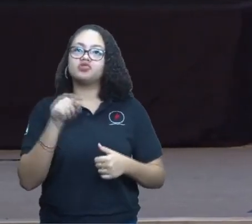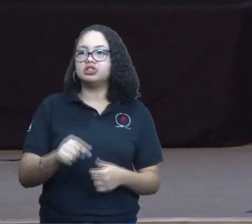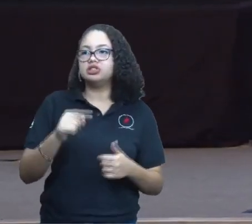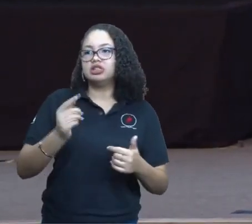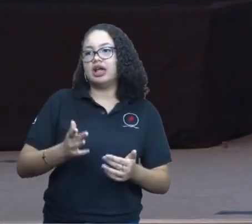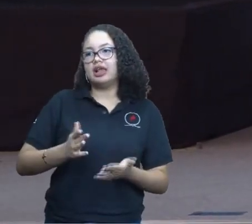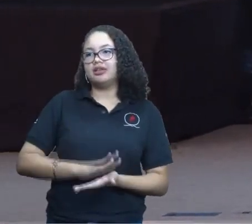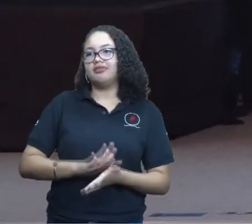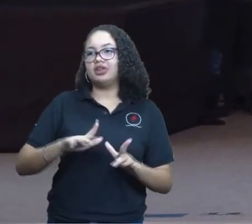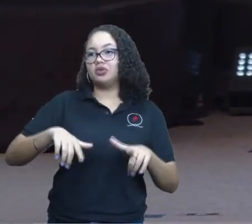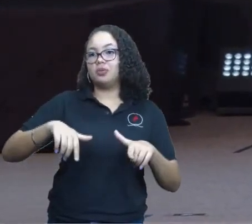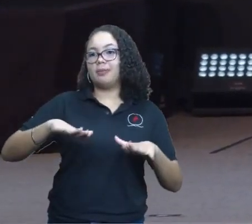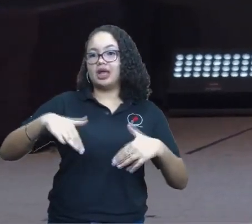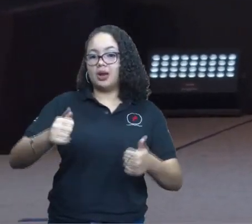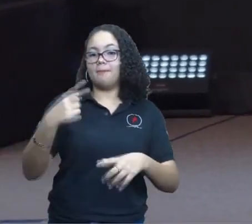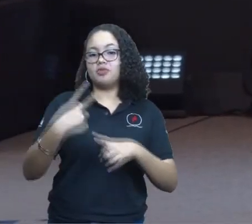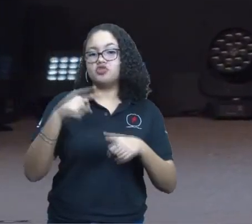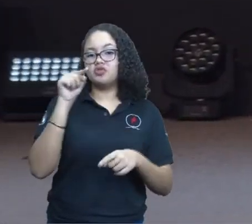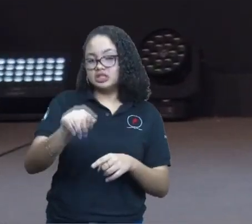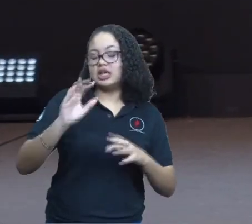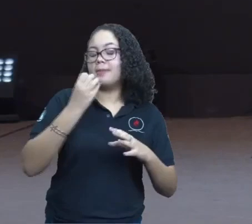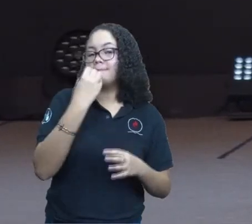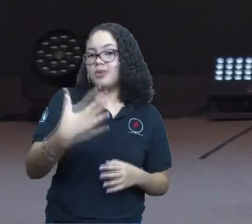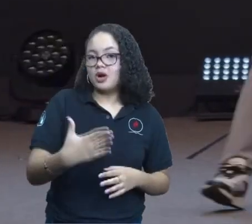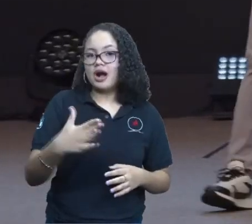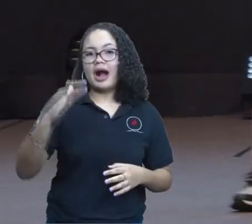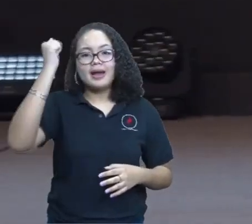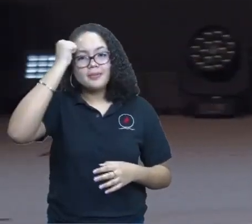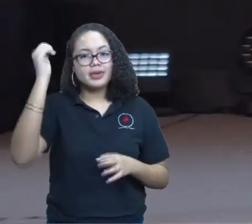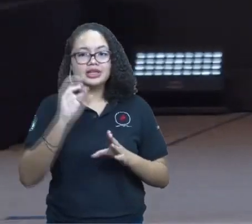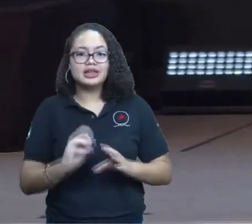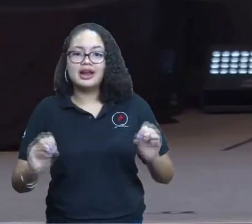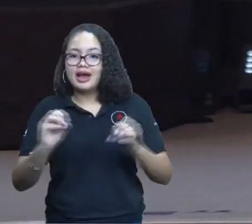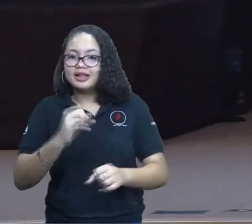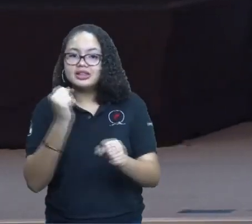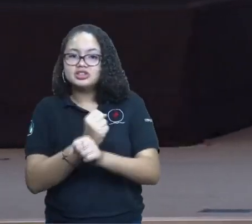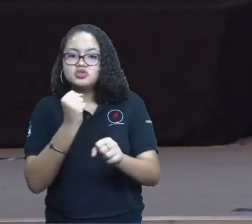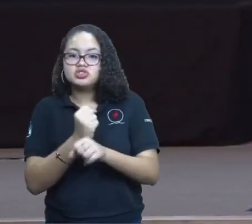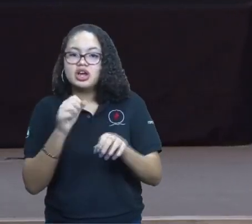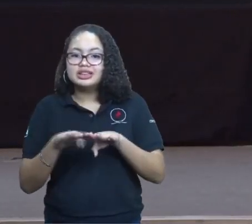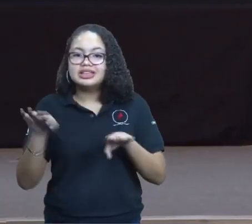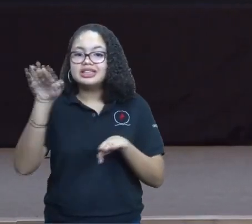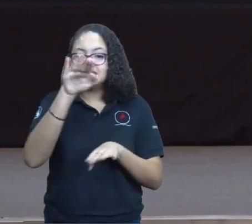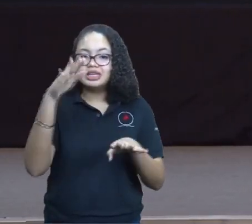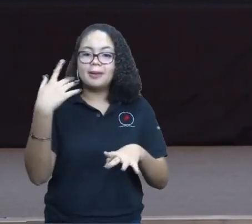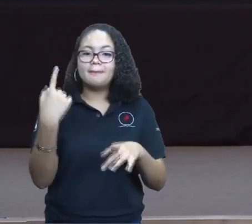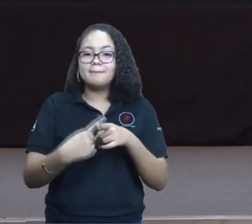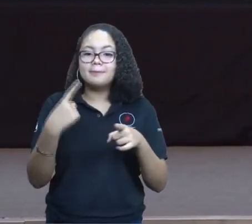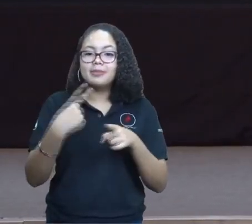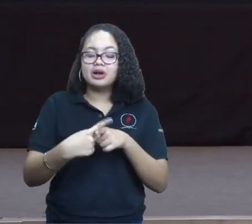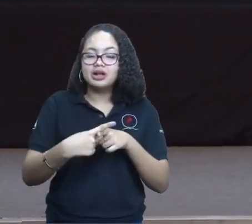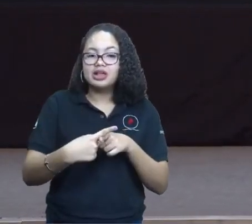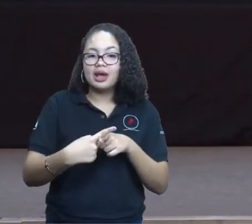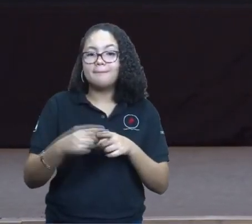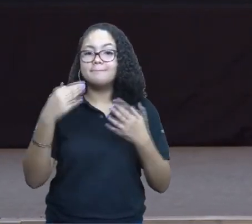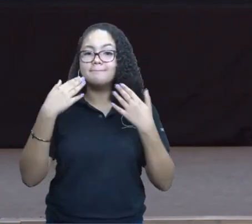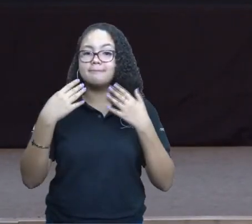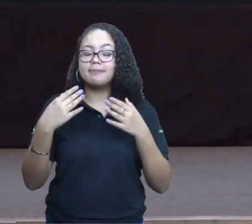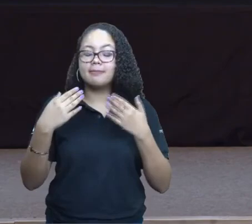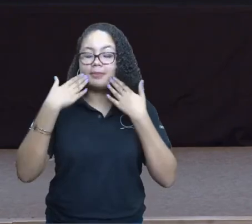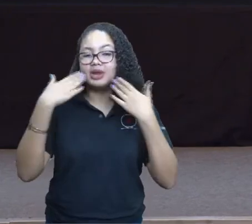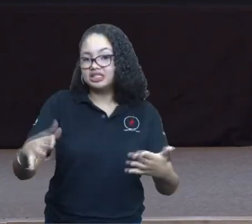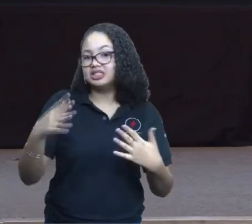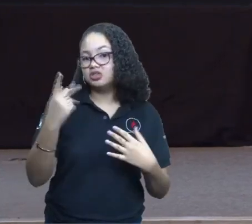porque você é boa não se arrependa de ter construído em cima porque isso é um traço da sua excelência